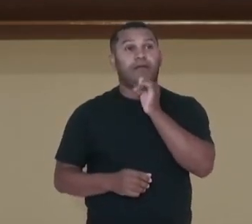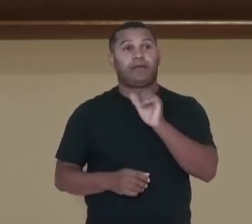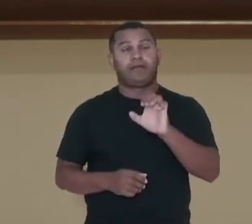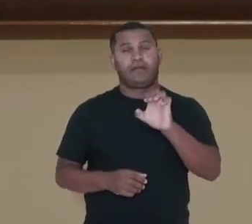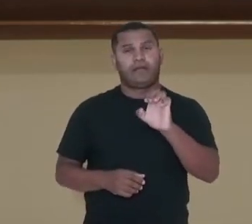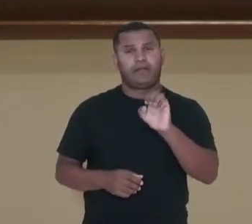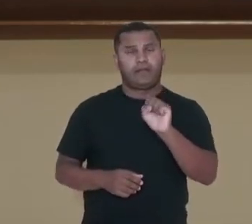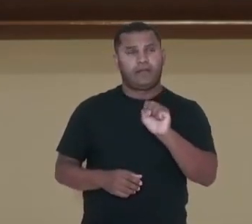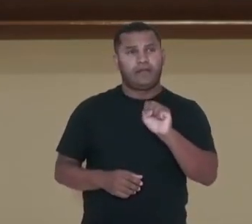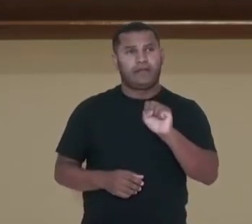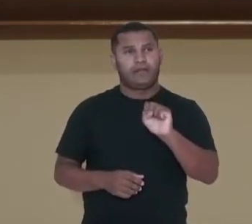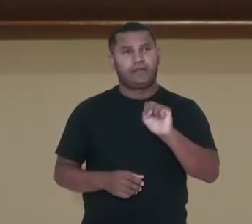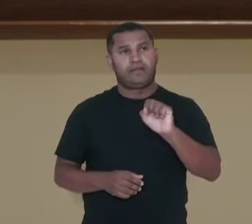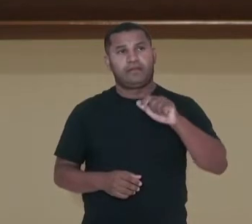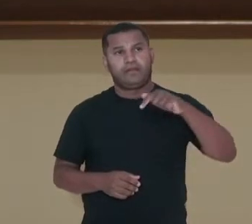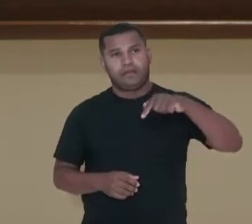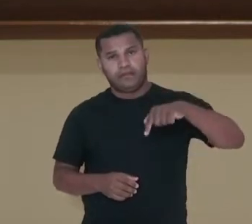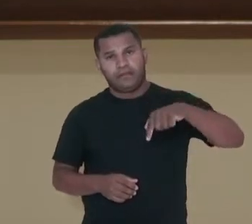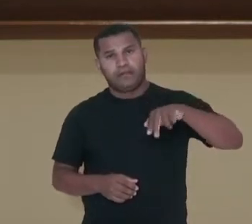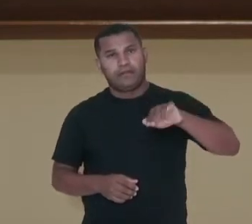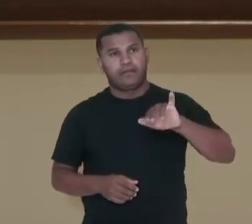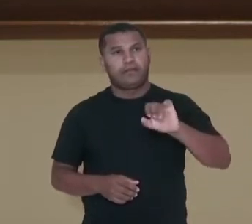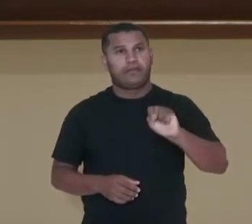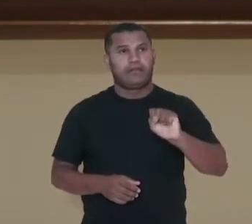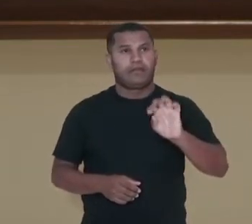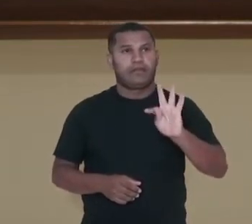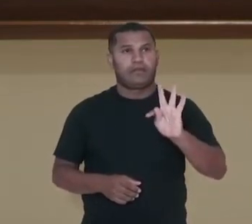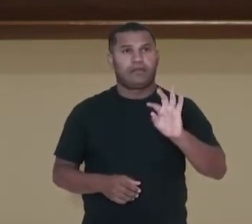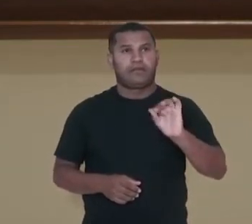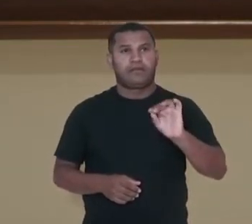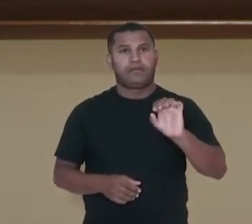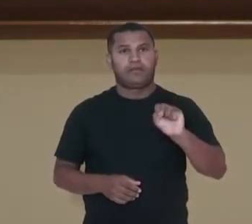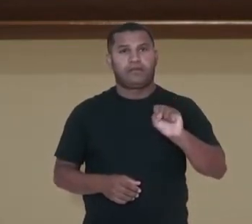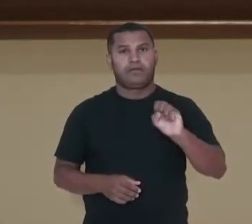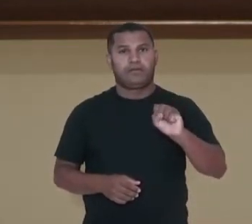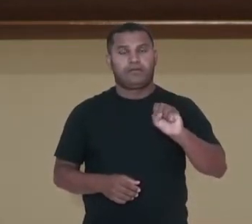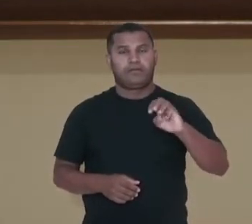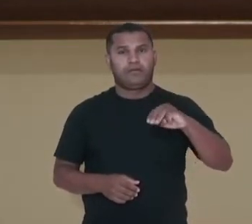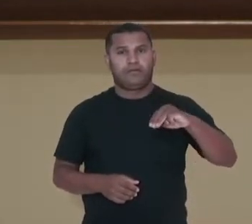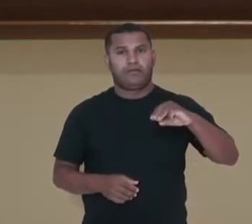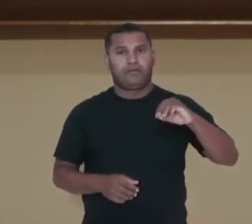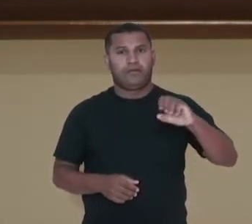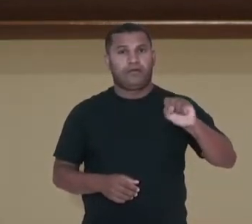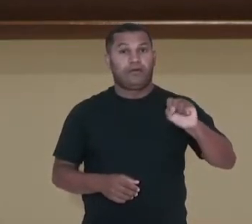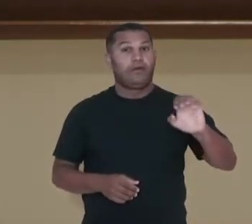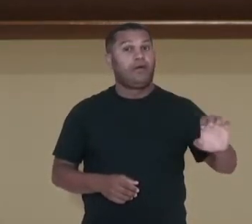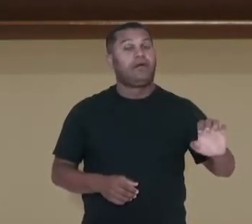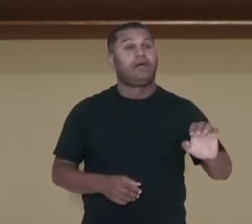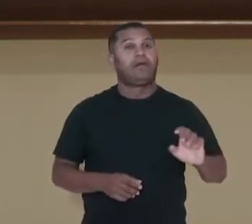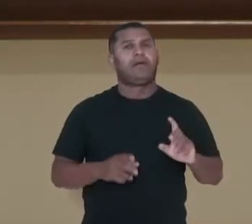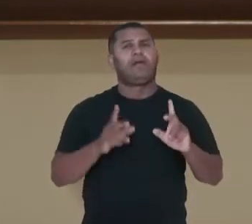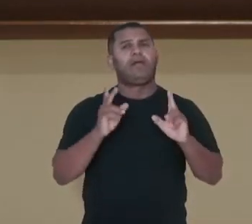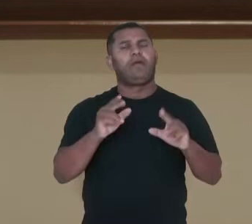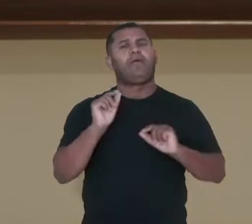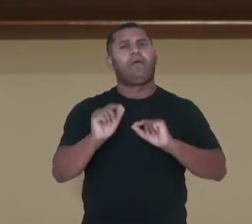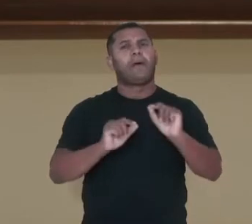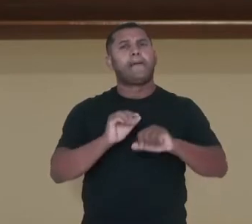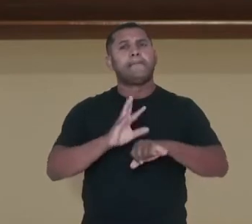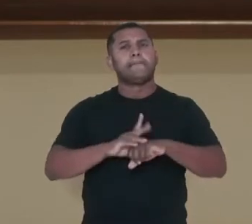esquistossomose. Se recorda? A famosa e popular conhecida como barriga d'água. Professora, eu me